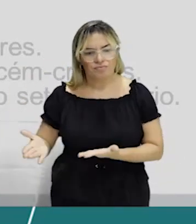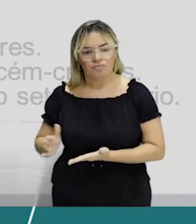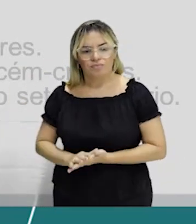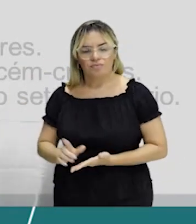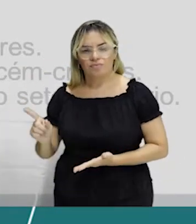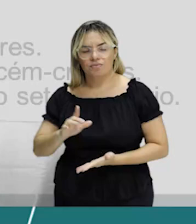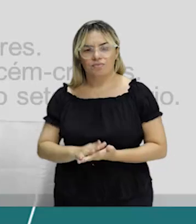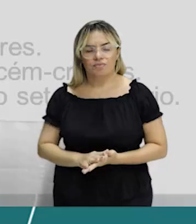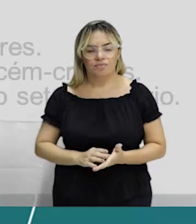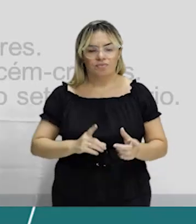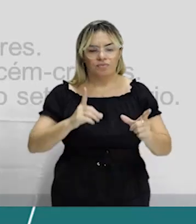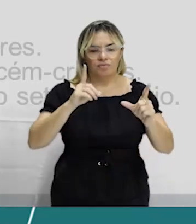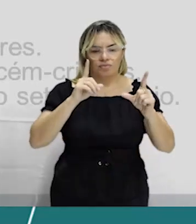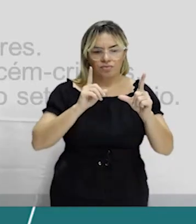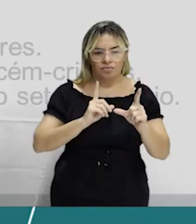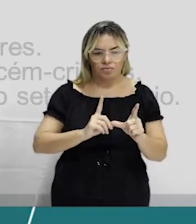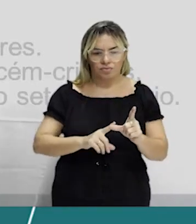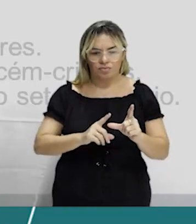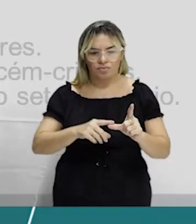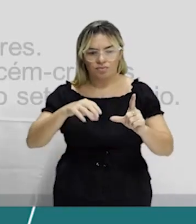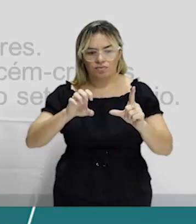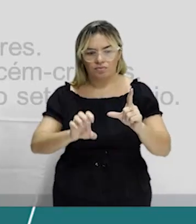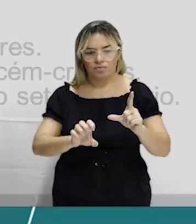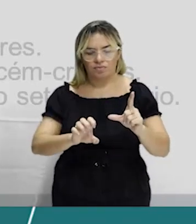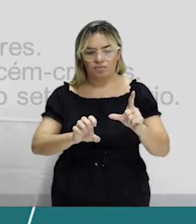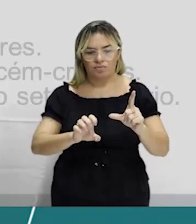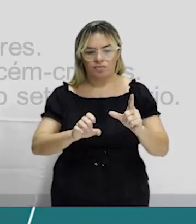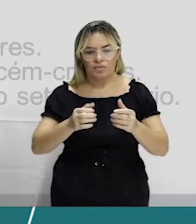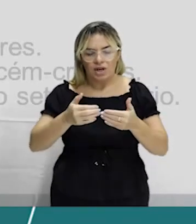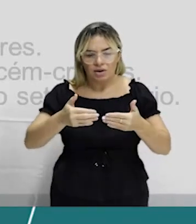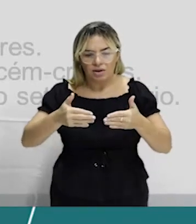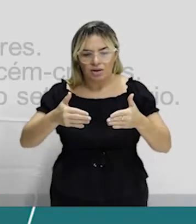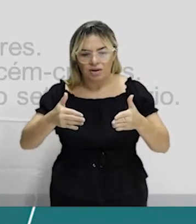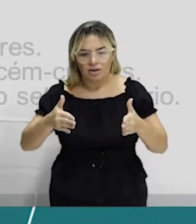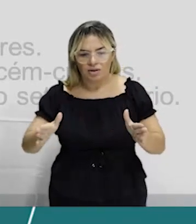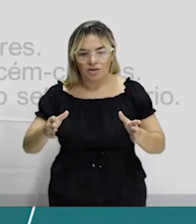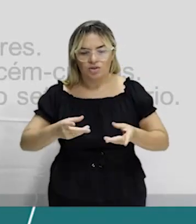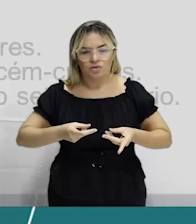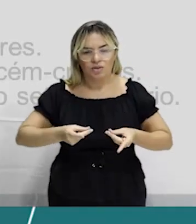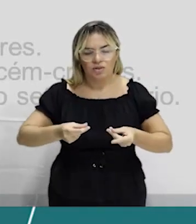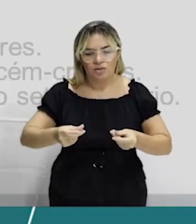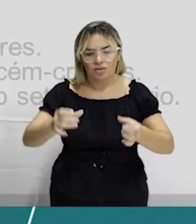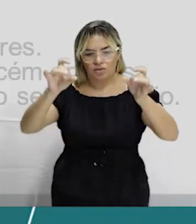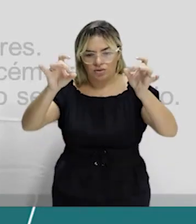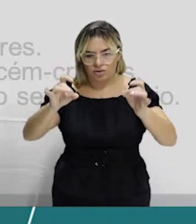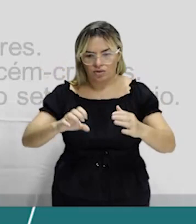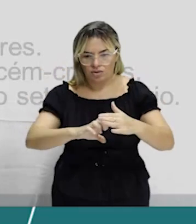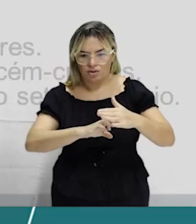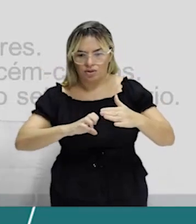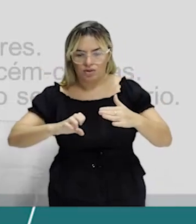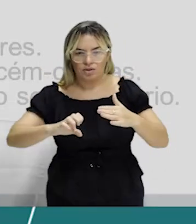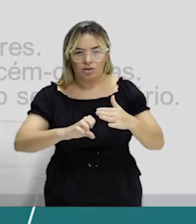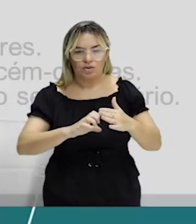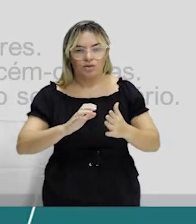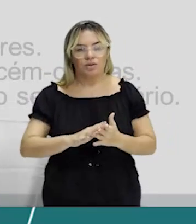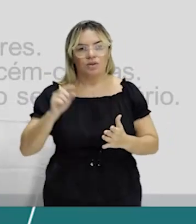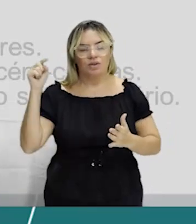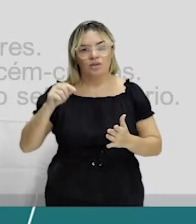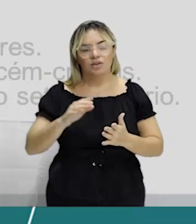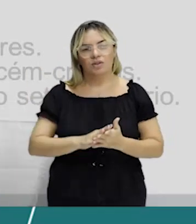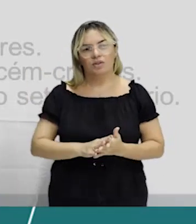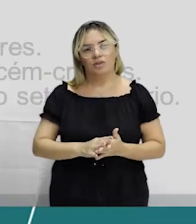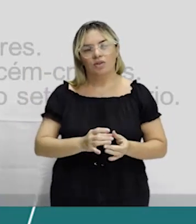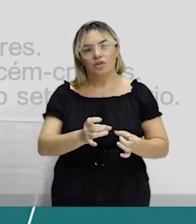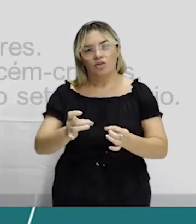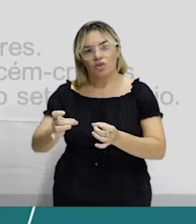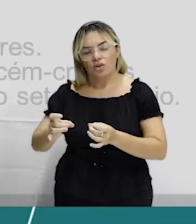Abertura de linha de financiamento especial para empresa do setor terciário, ele também não abre crédito para empresa no setor terciário.